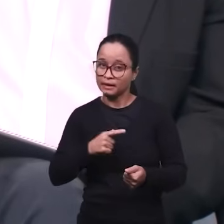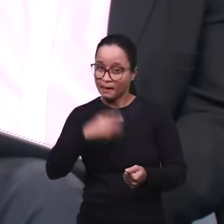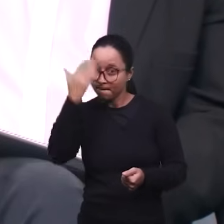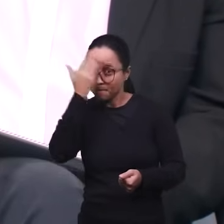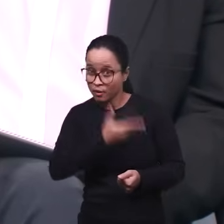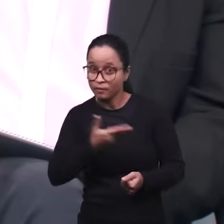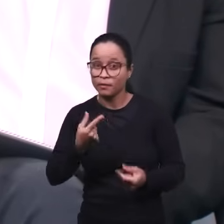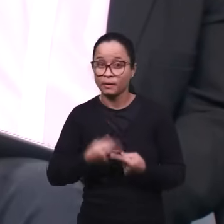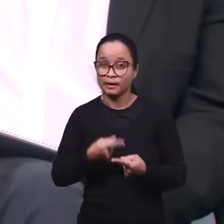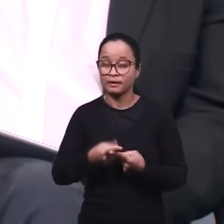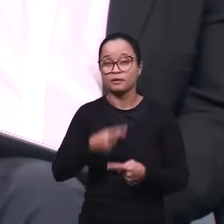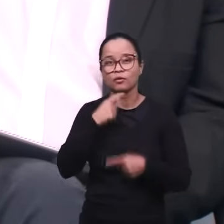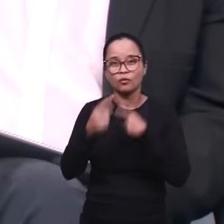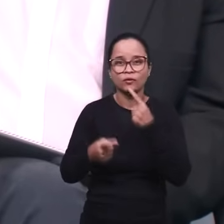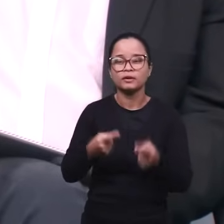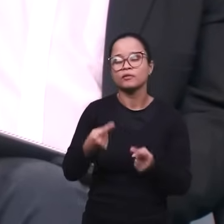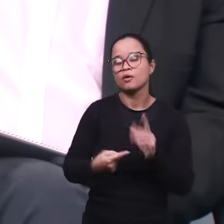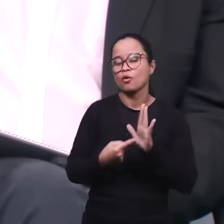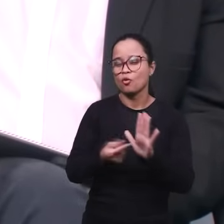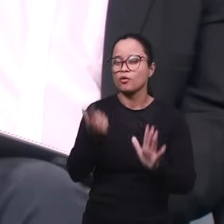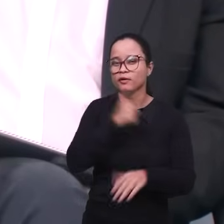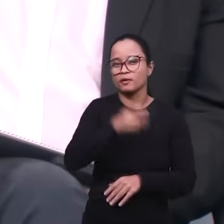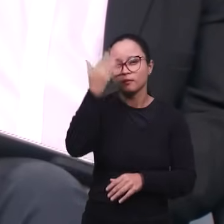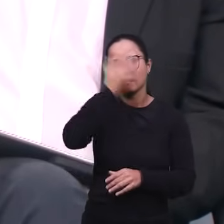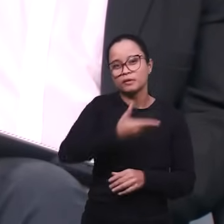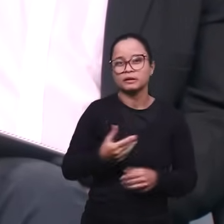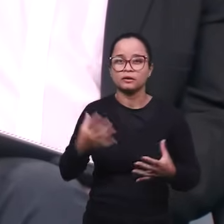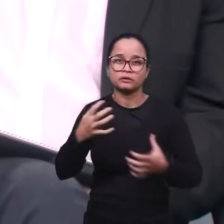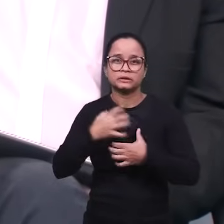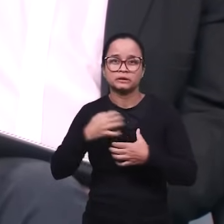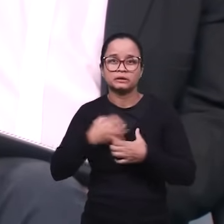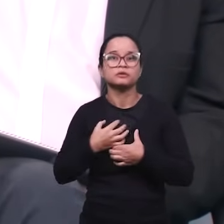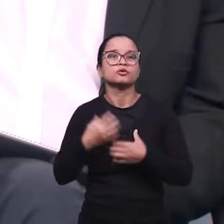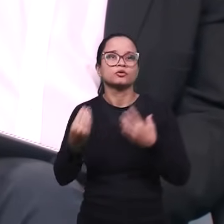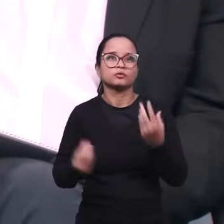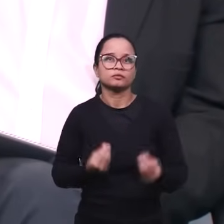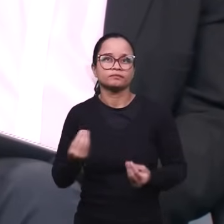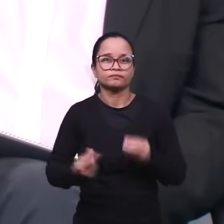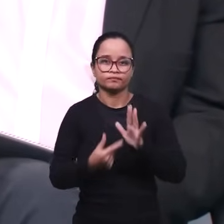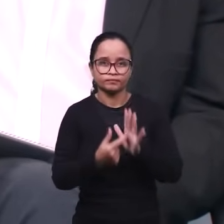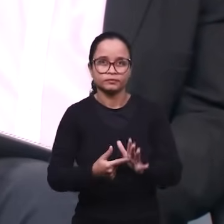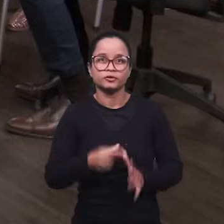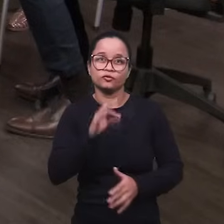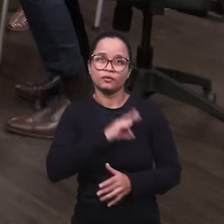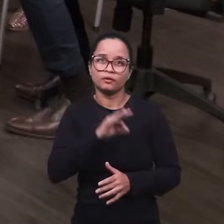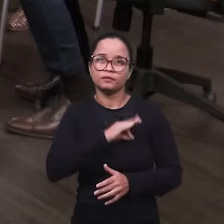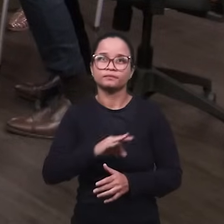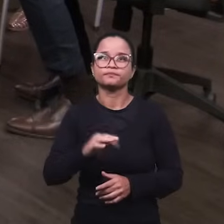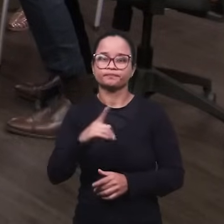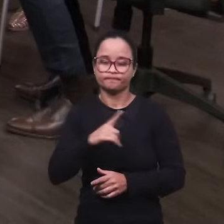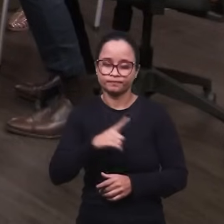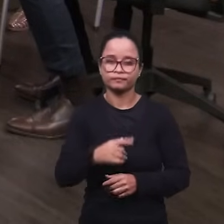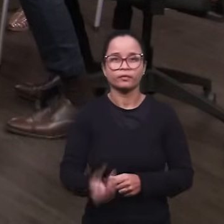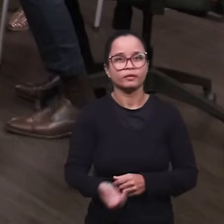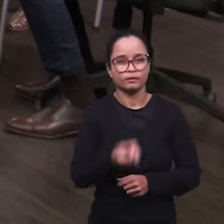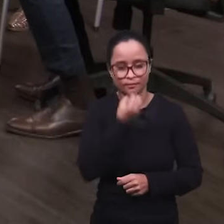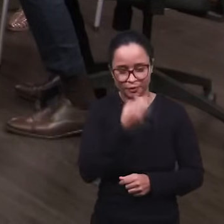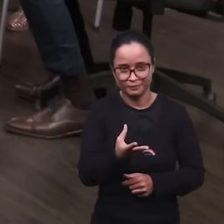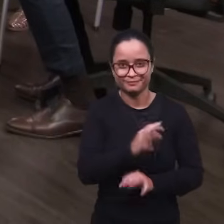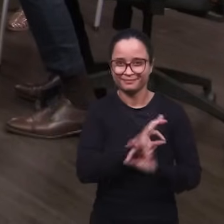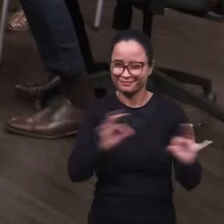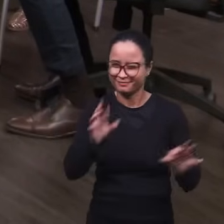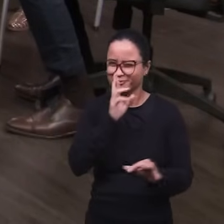se amanhã for questionado, você tem como provar. Mas você pode sim. Isso é uma forma de aumentar a renda. Respondido? Muito bom. Muito